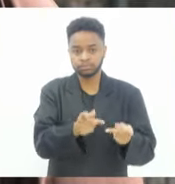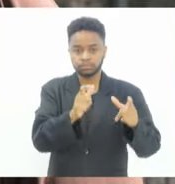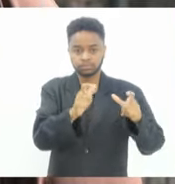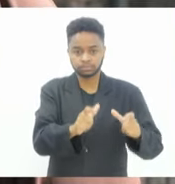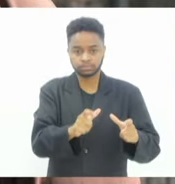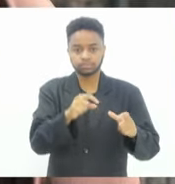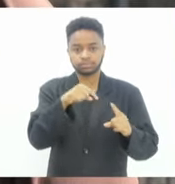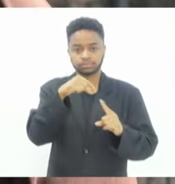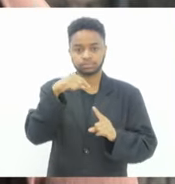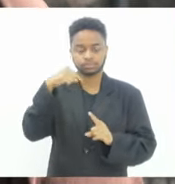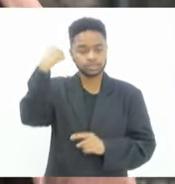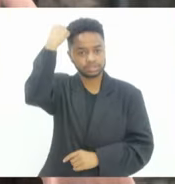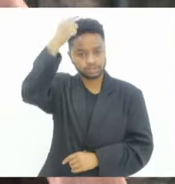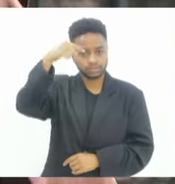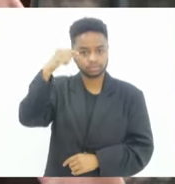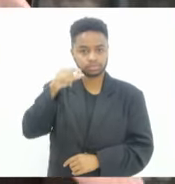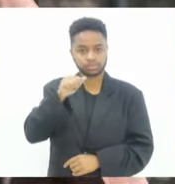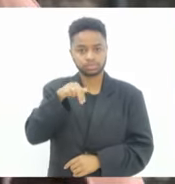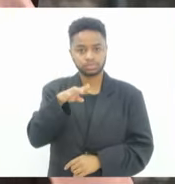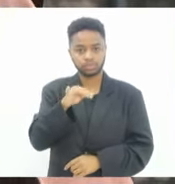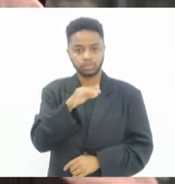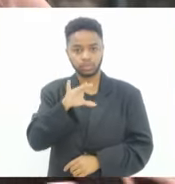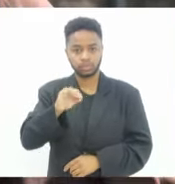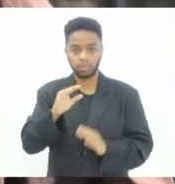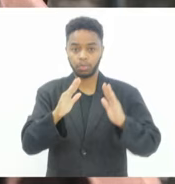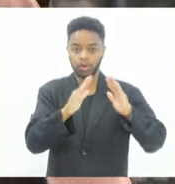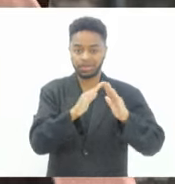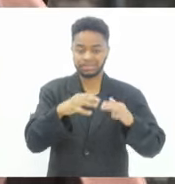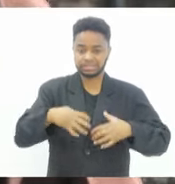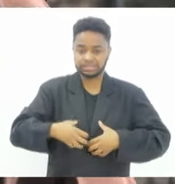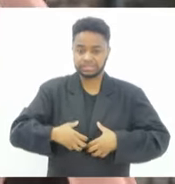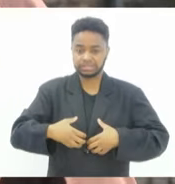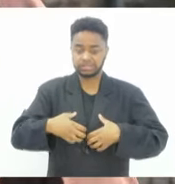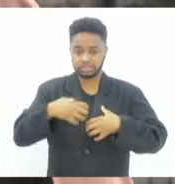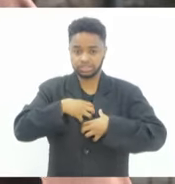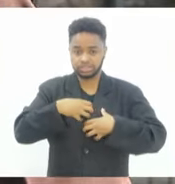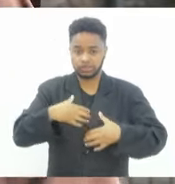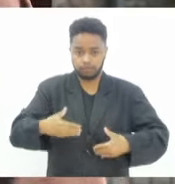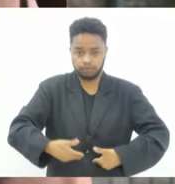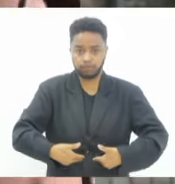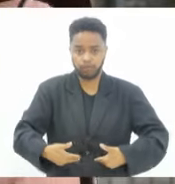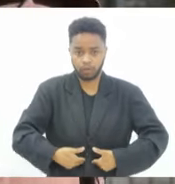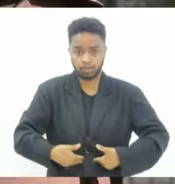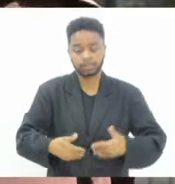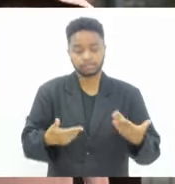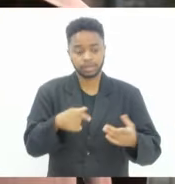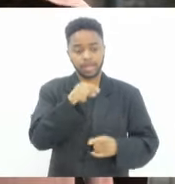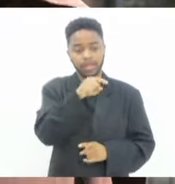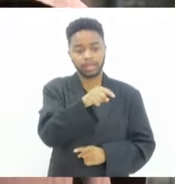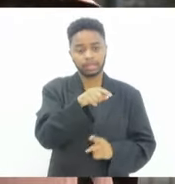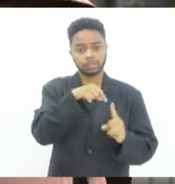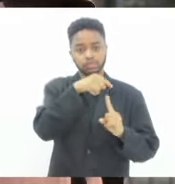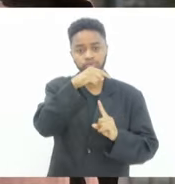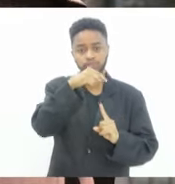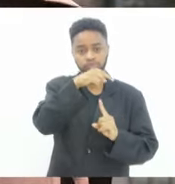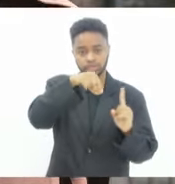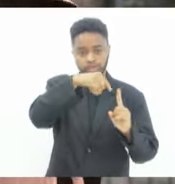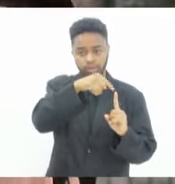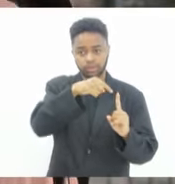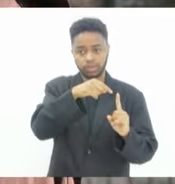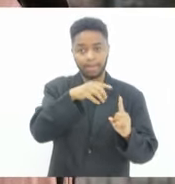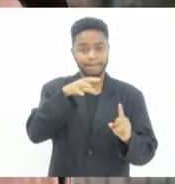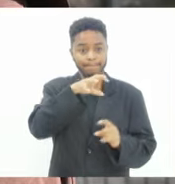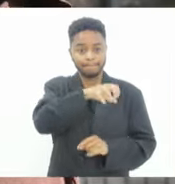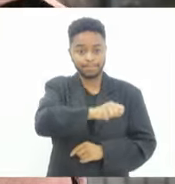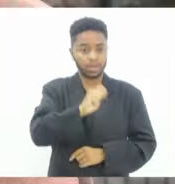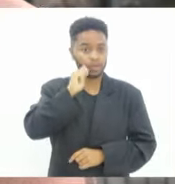Antônio habitava, com muita fome, ele e mais alguns outros. Santo Antônio dispõe dos pães da dispensa